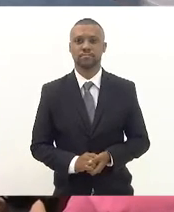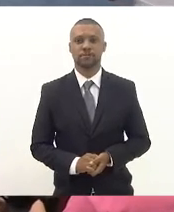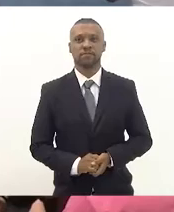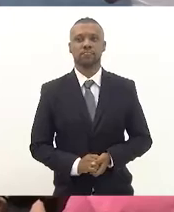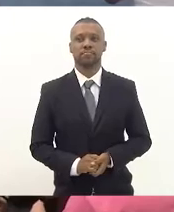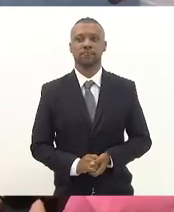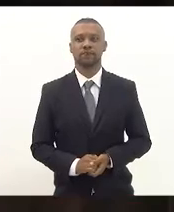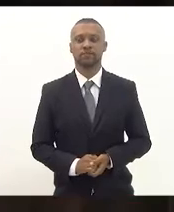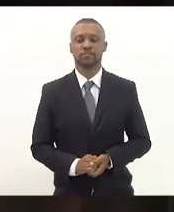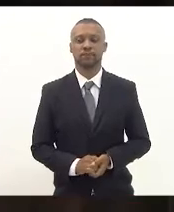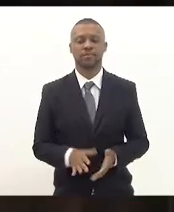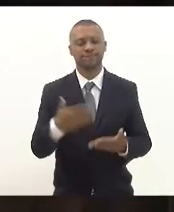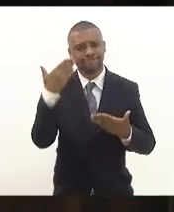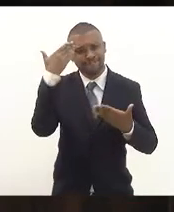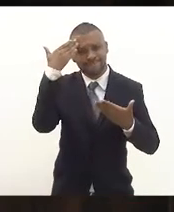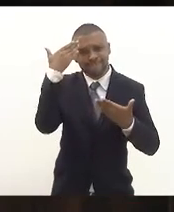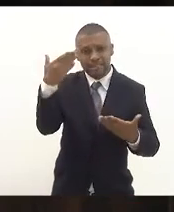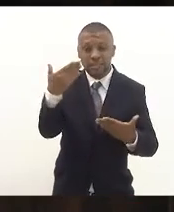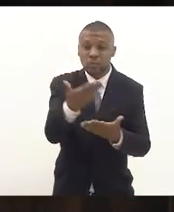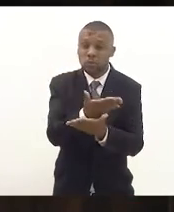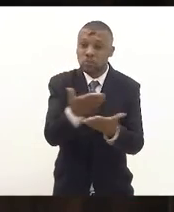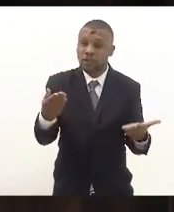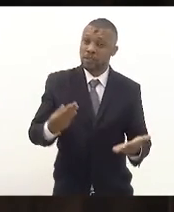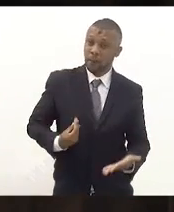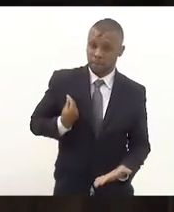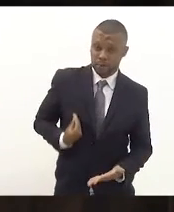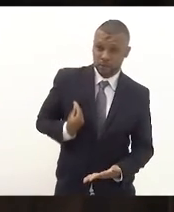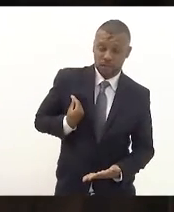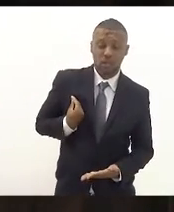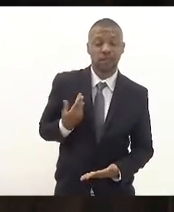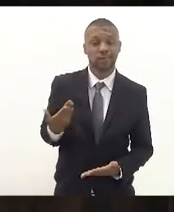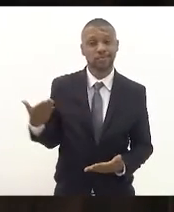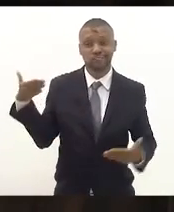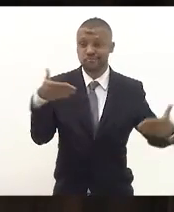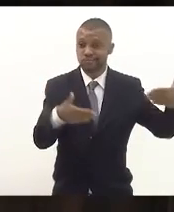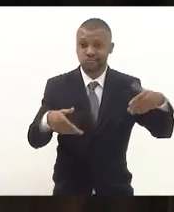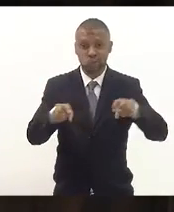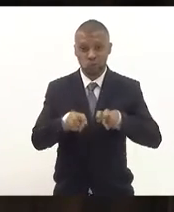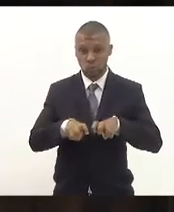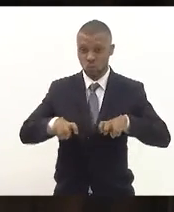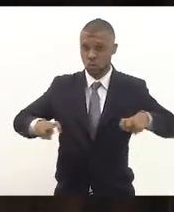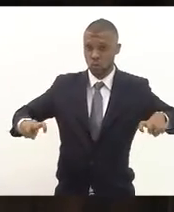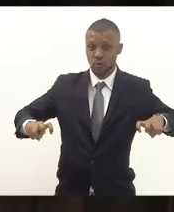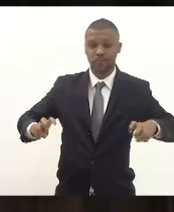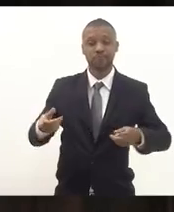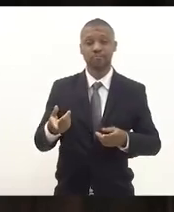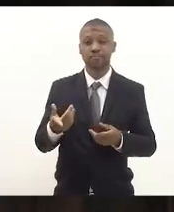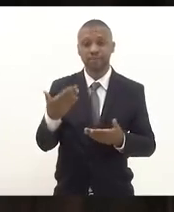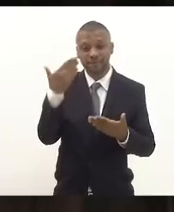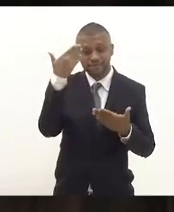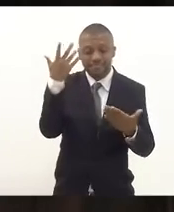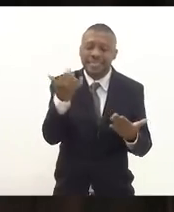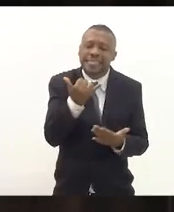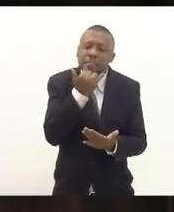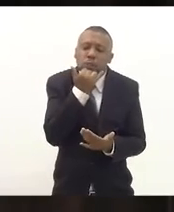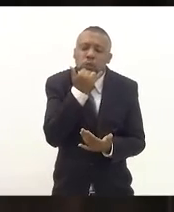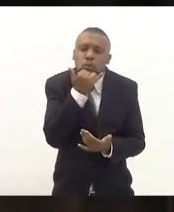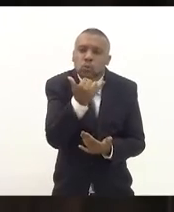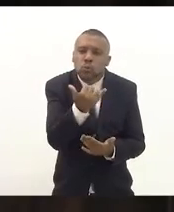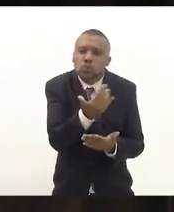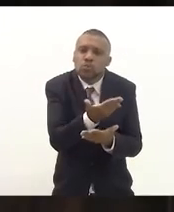e agradeço a presença de todos que compõem a mesa todos mil perdões